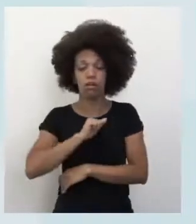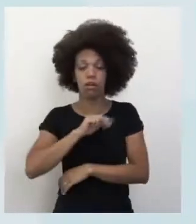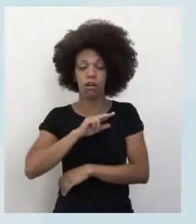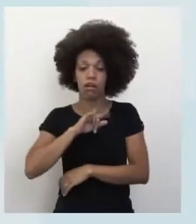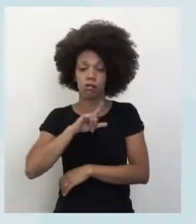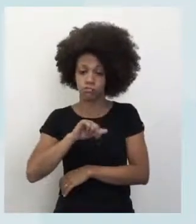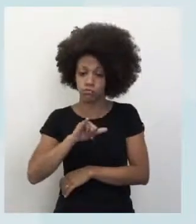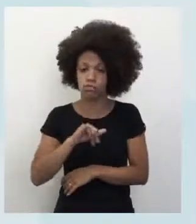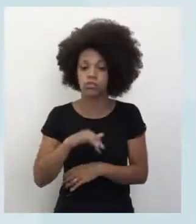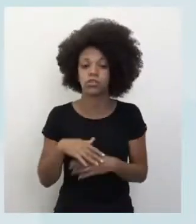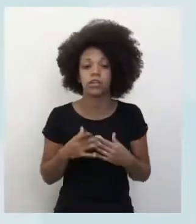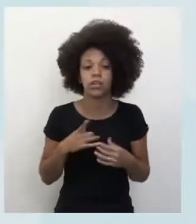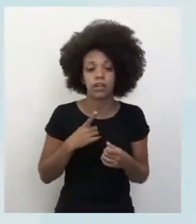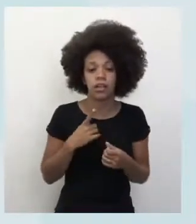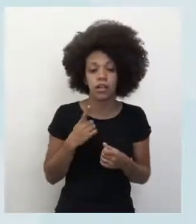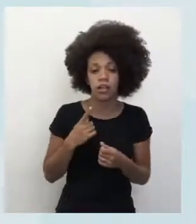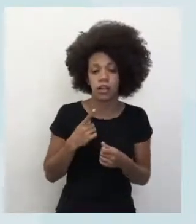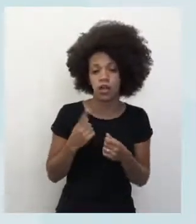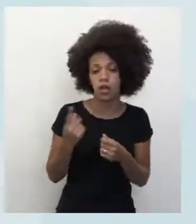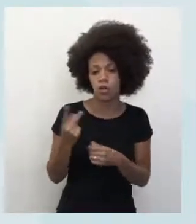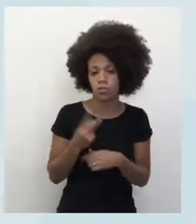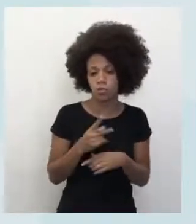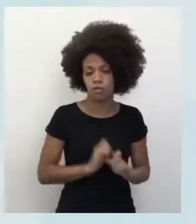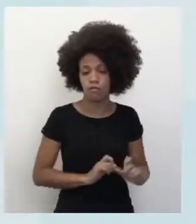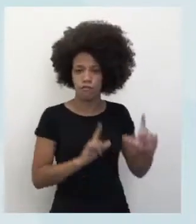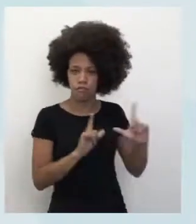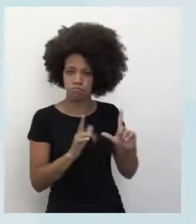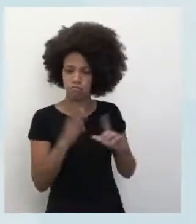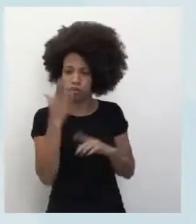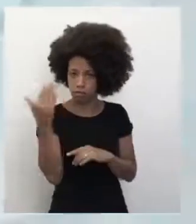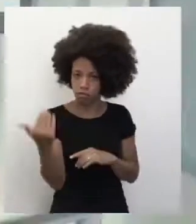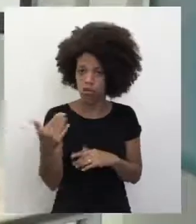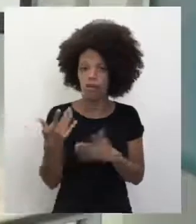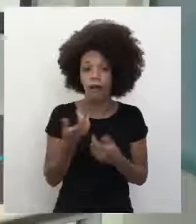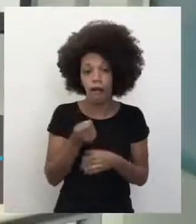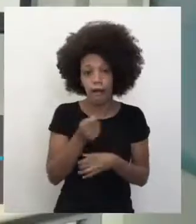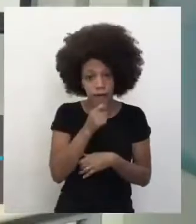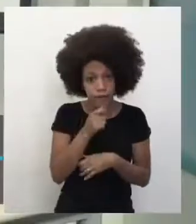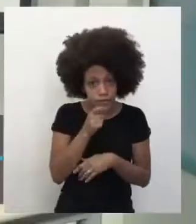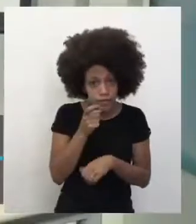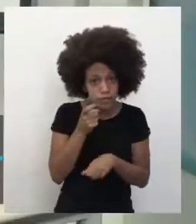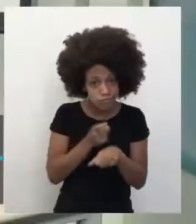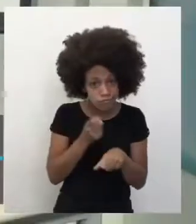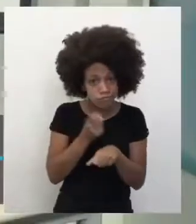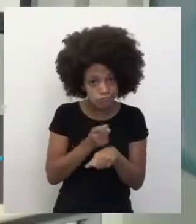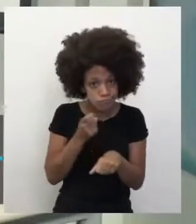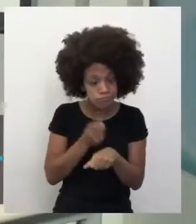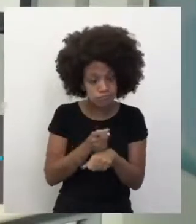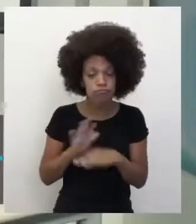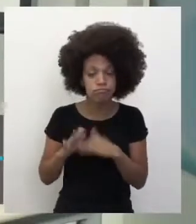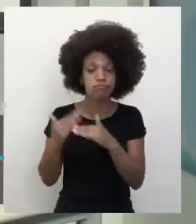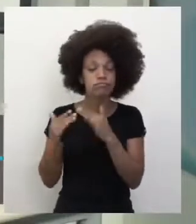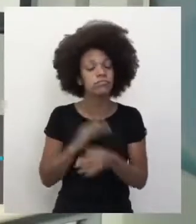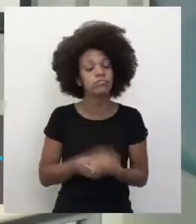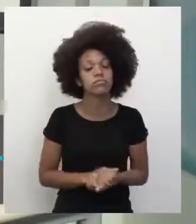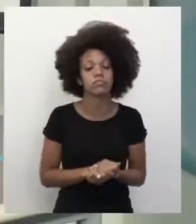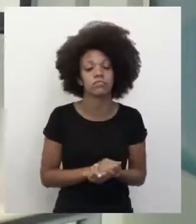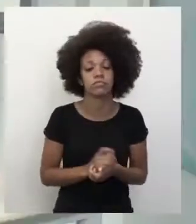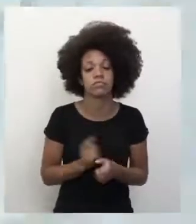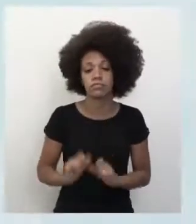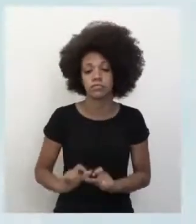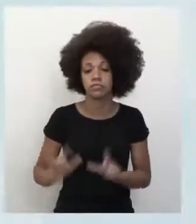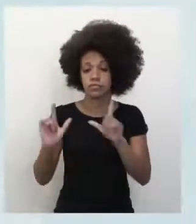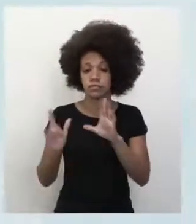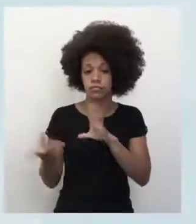ainda do lado de fora. Essa é uma foto bem recente, ou seja, ainda está em construção. A próxima imagem também que eu trouxe para vocês é